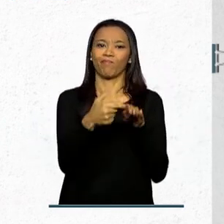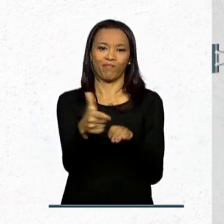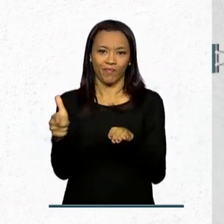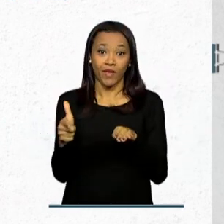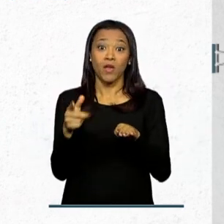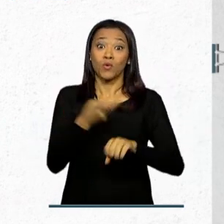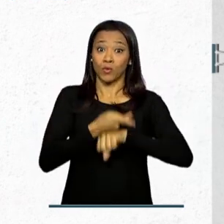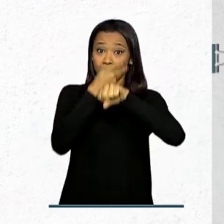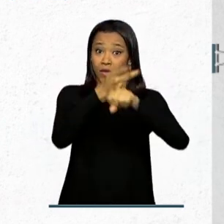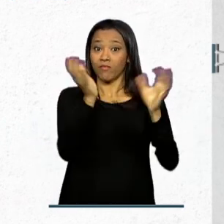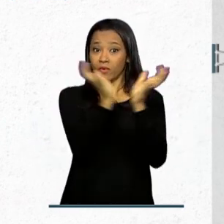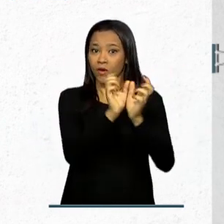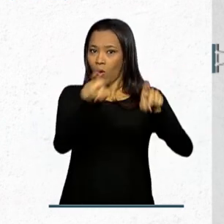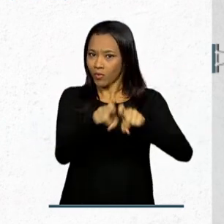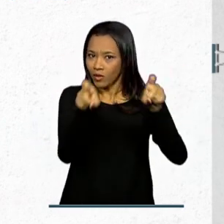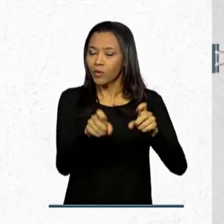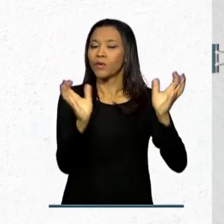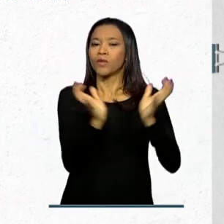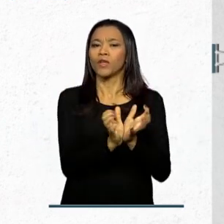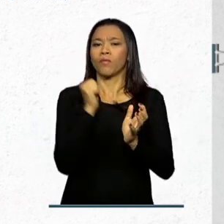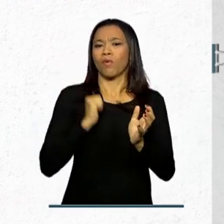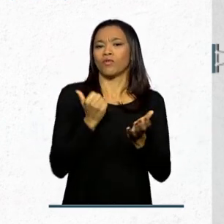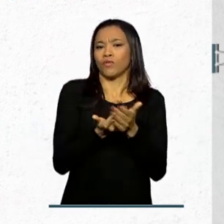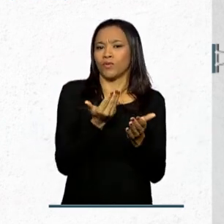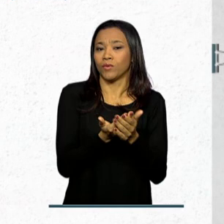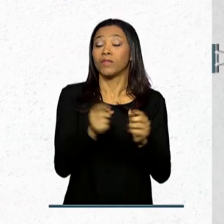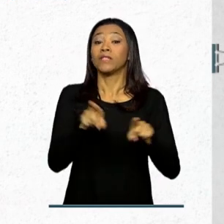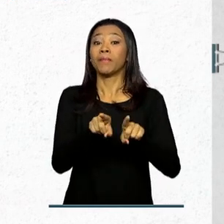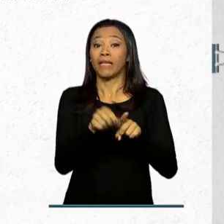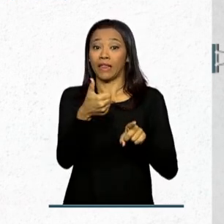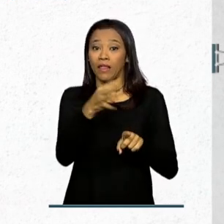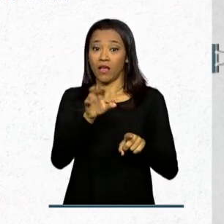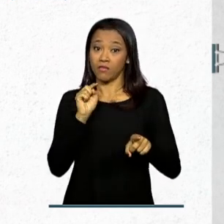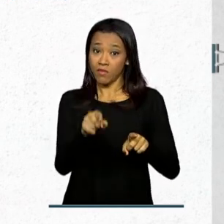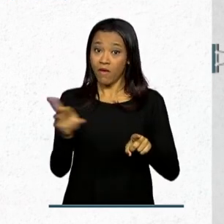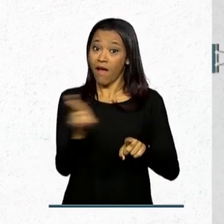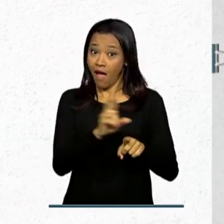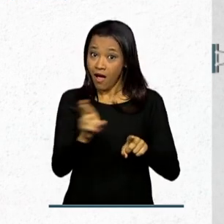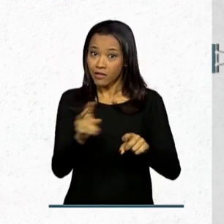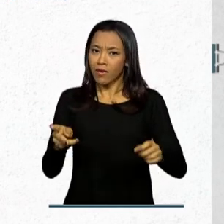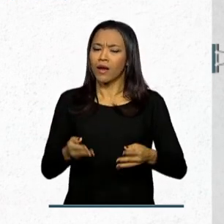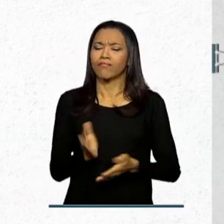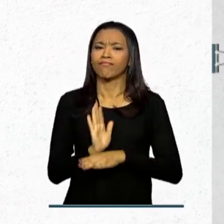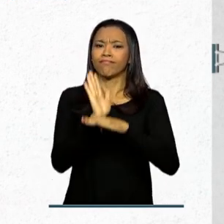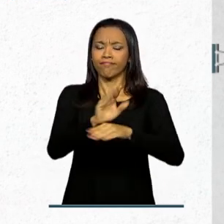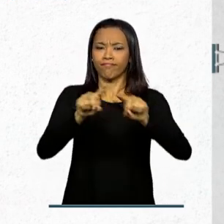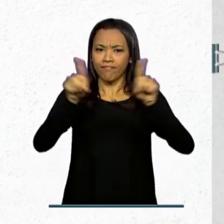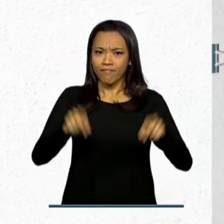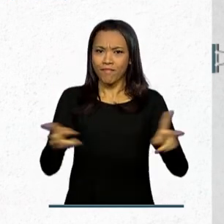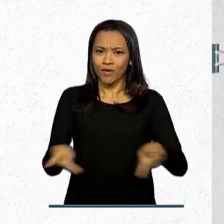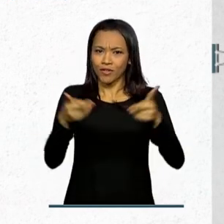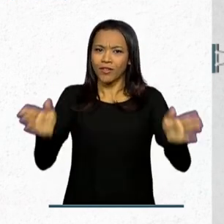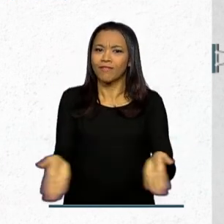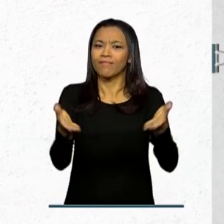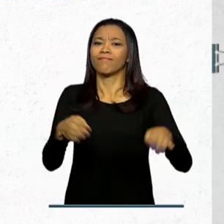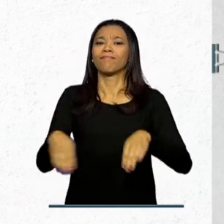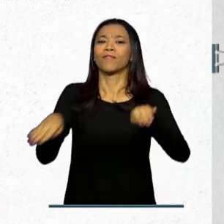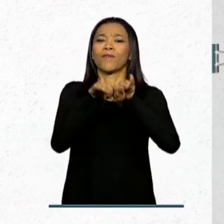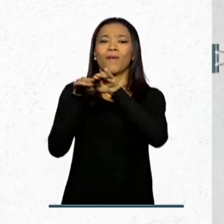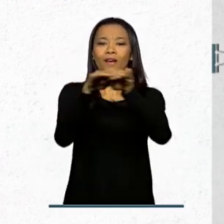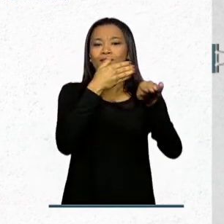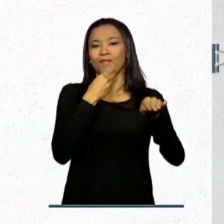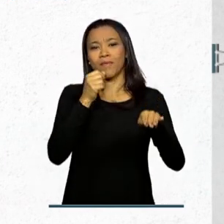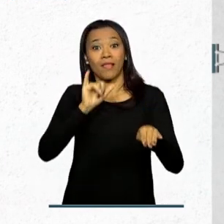os prêmios são computadores bolsas de tudo e 10.000 reais para investimentos em projetos de promoção da igualdade de